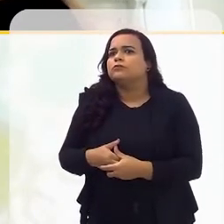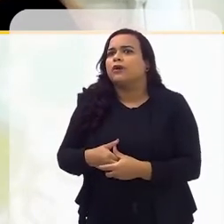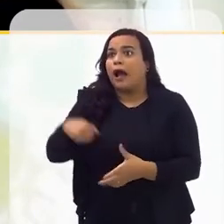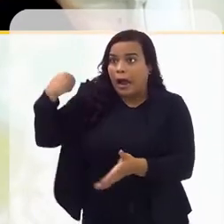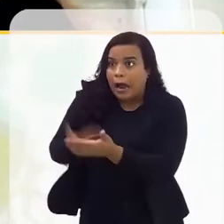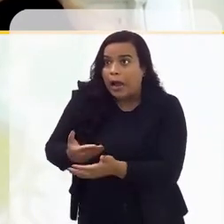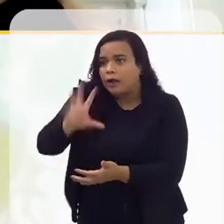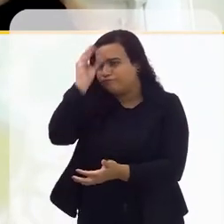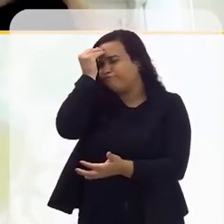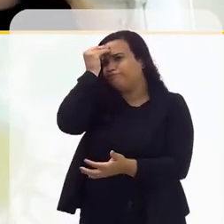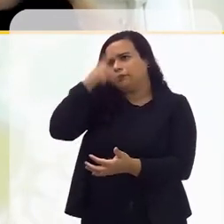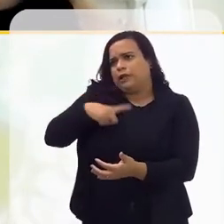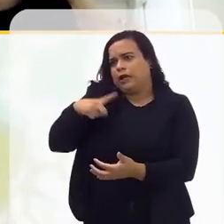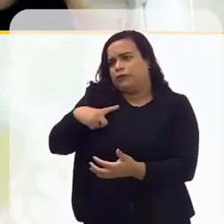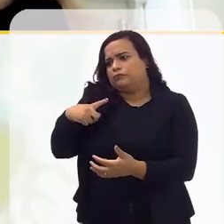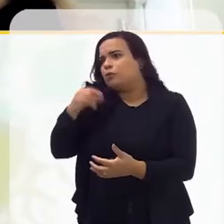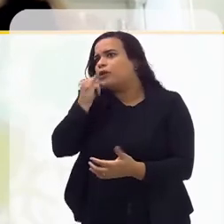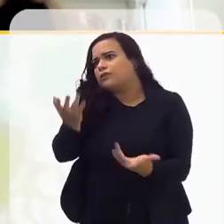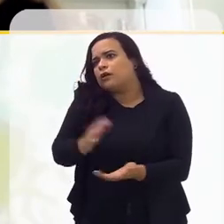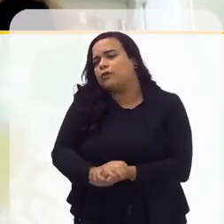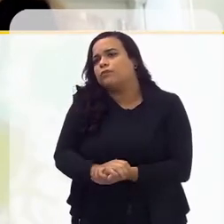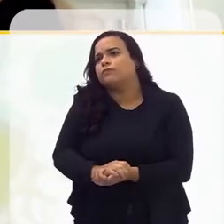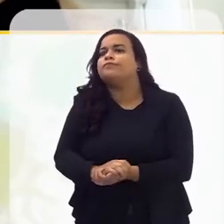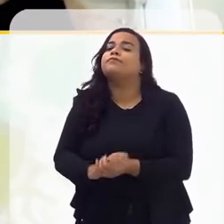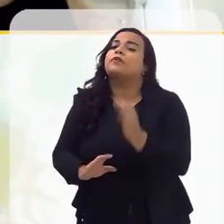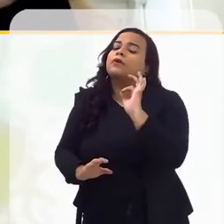trazer até hoje uma lembrança, por exemplo?